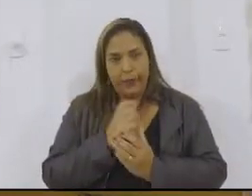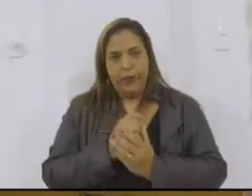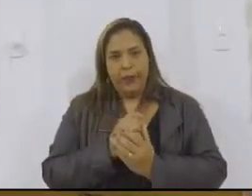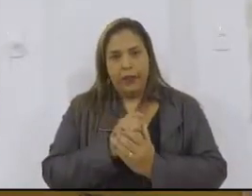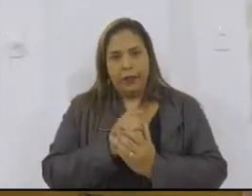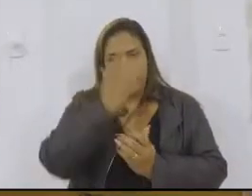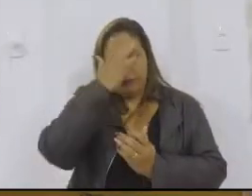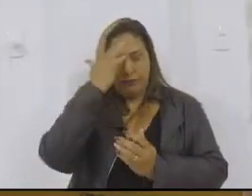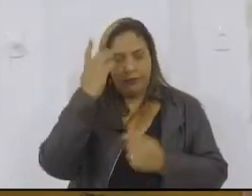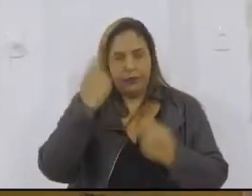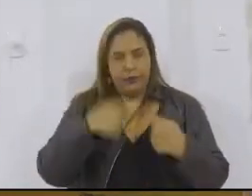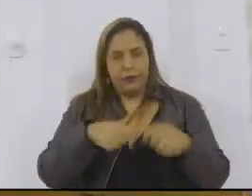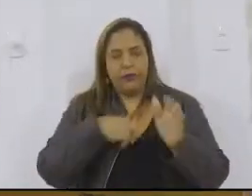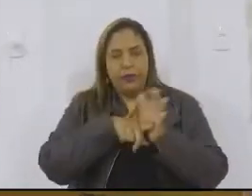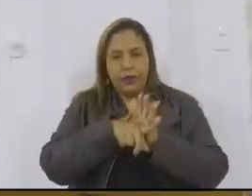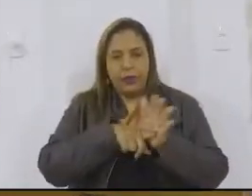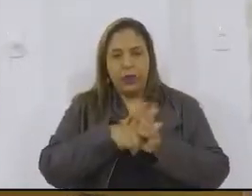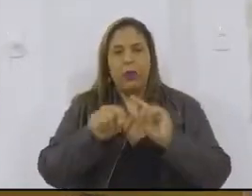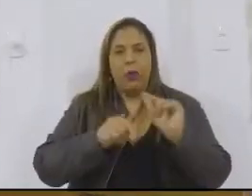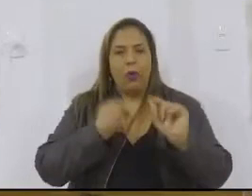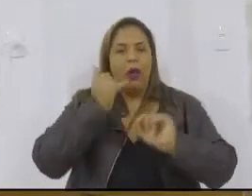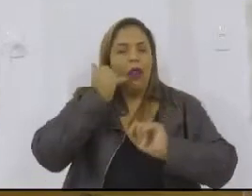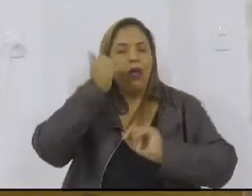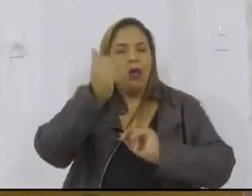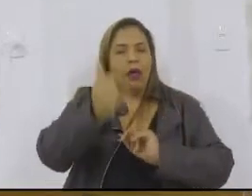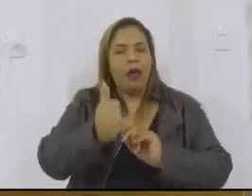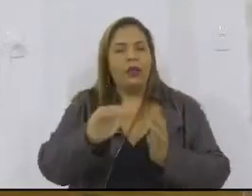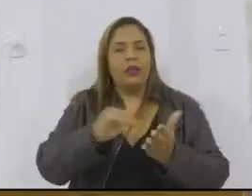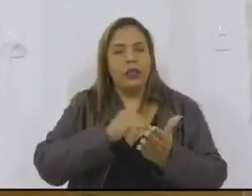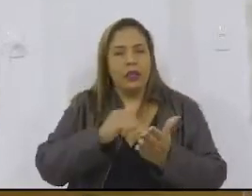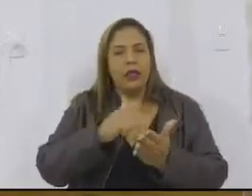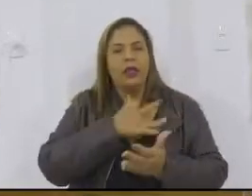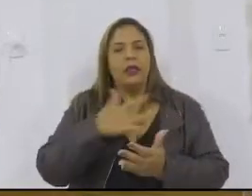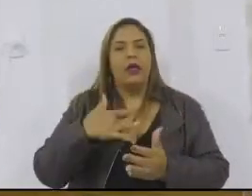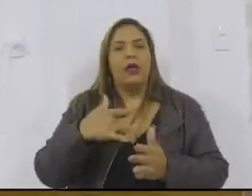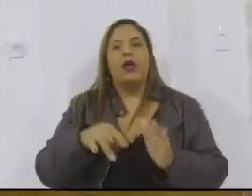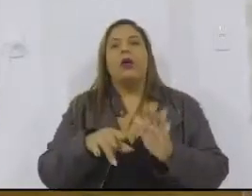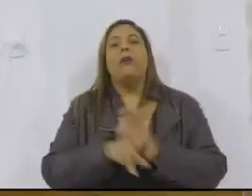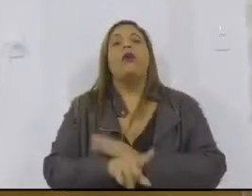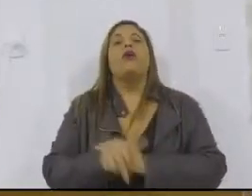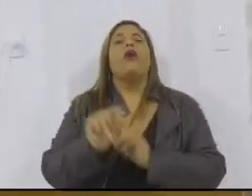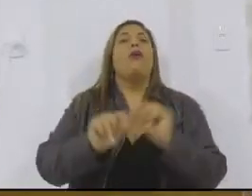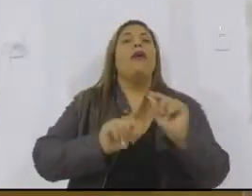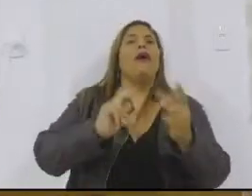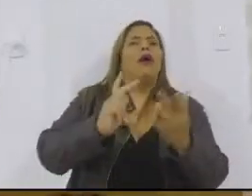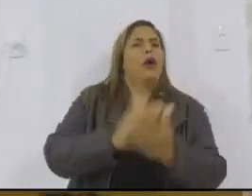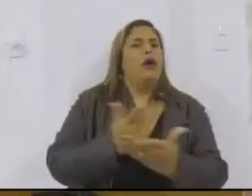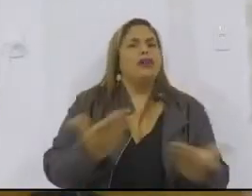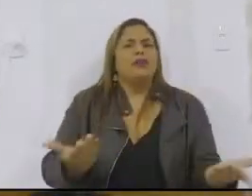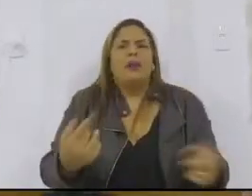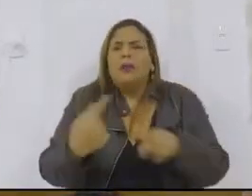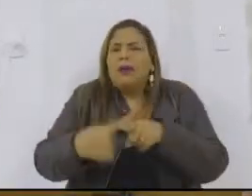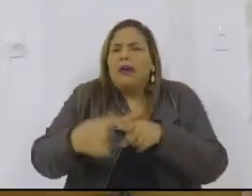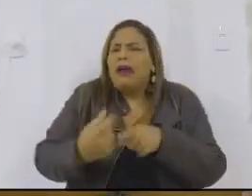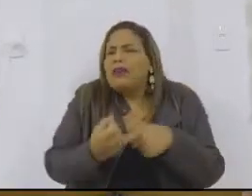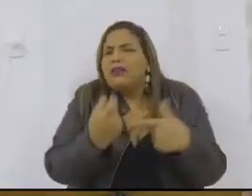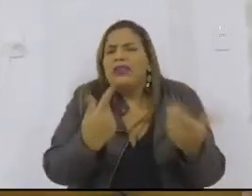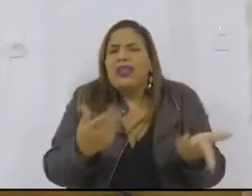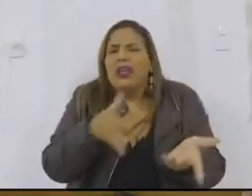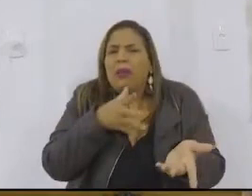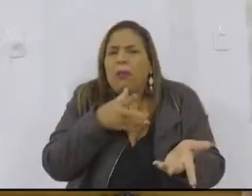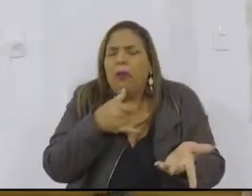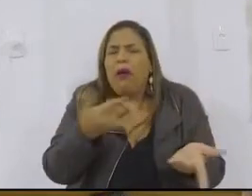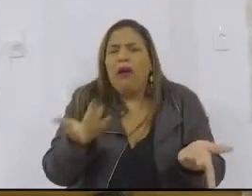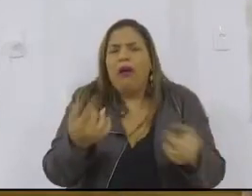saúde, Rodrigo, para perguntar a ele o que, que estava acontecendo. E